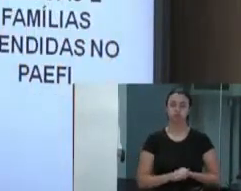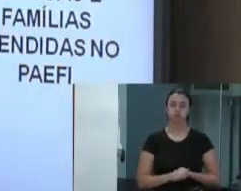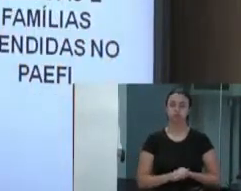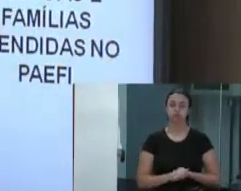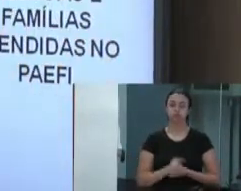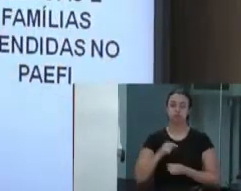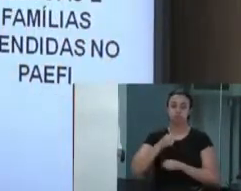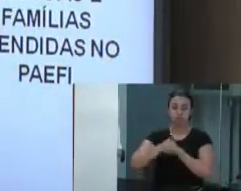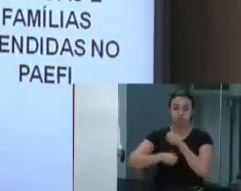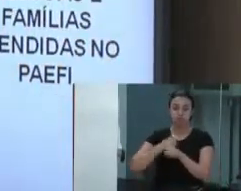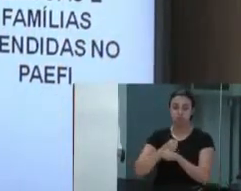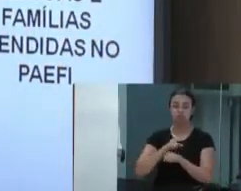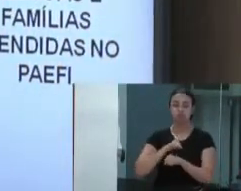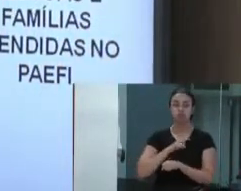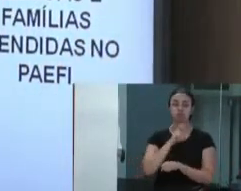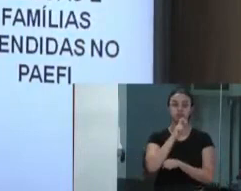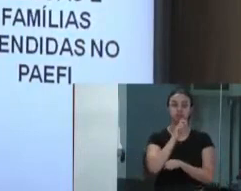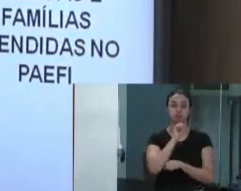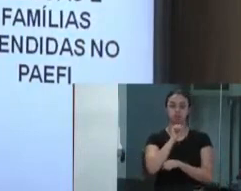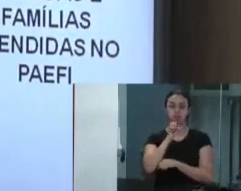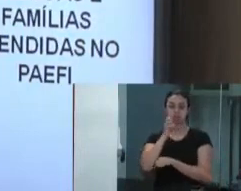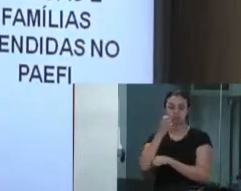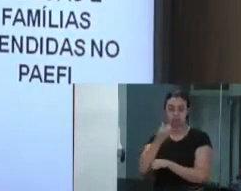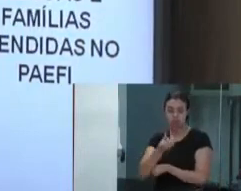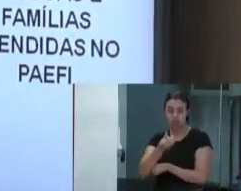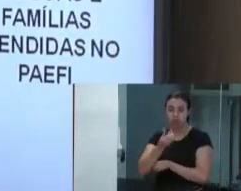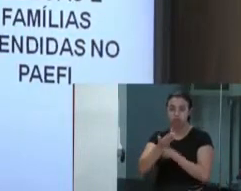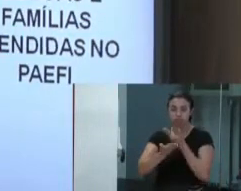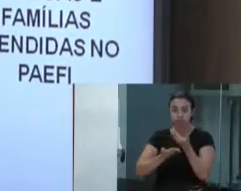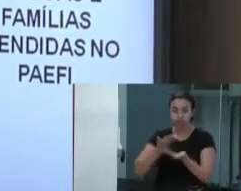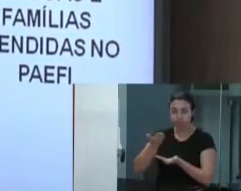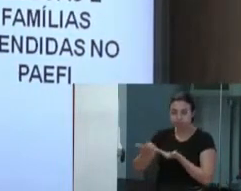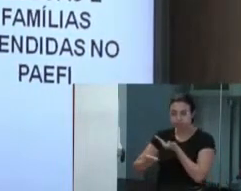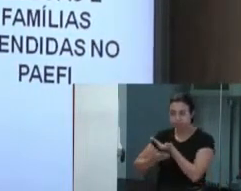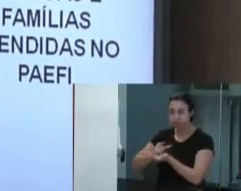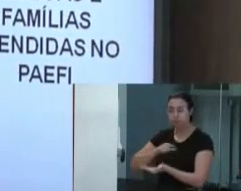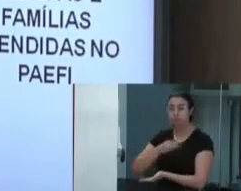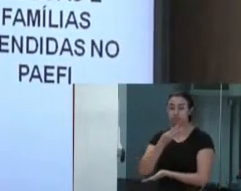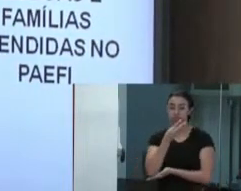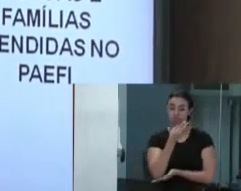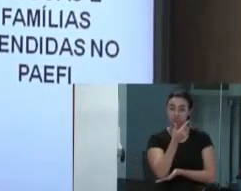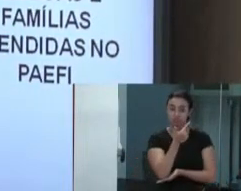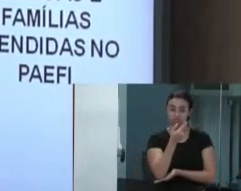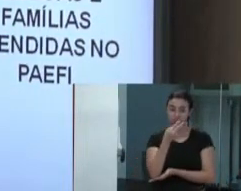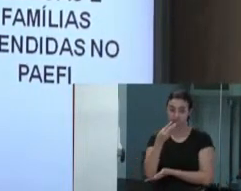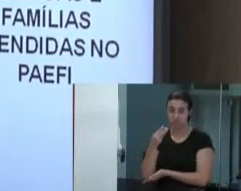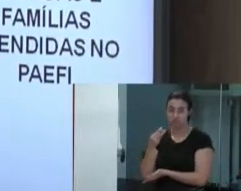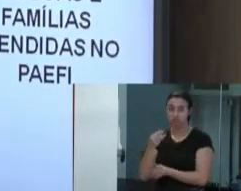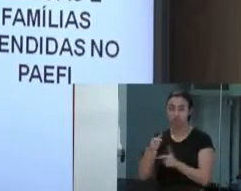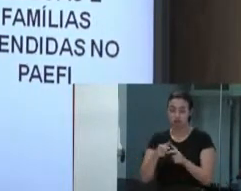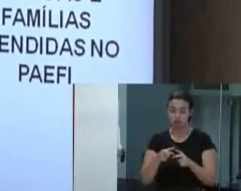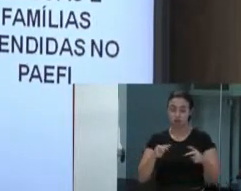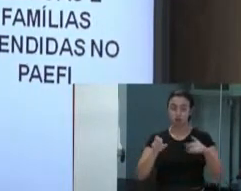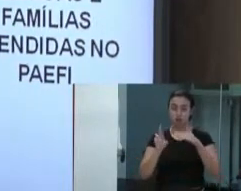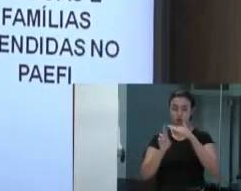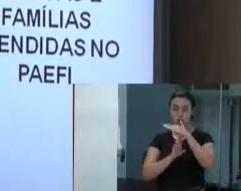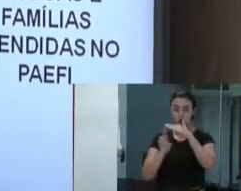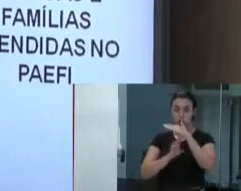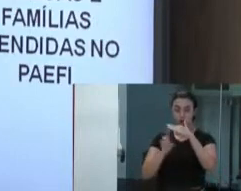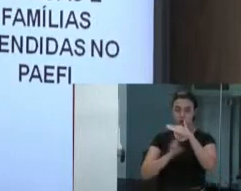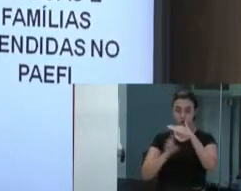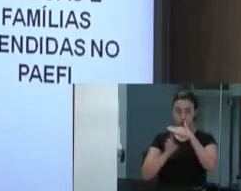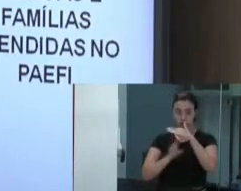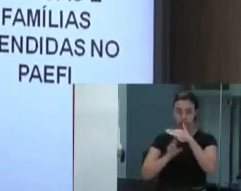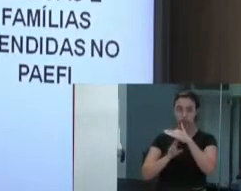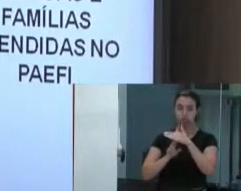a gente teve aí 586 atendimentos até agora, né? Já tivemos 323 passos rodoviários, ou seja, a gente já ultrapassou a